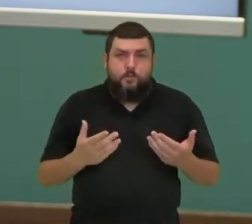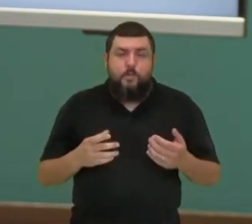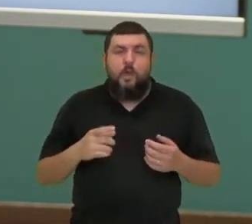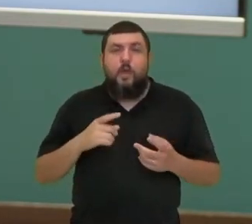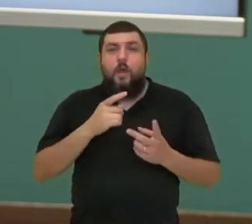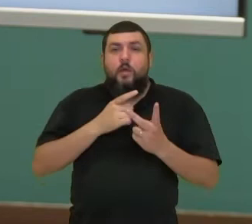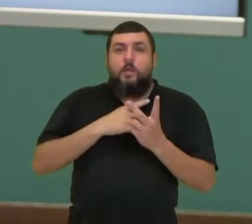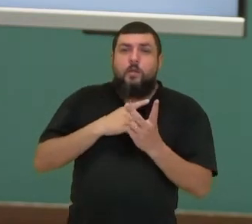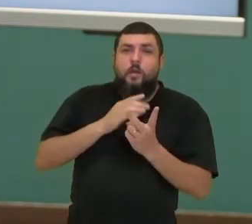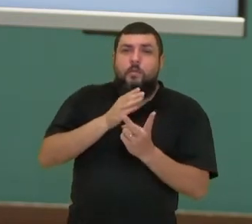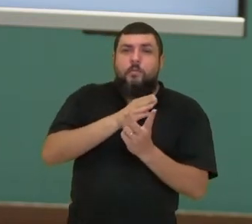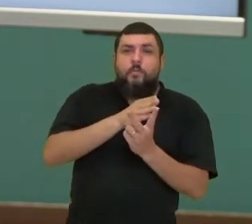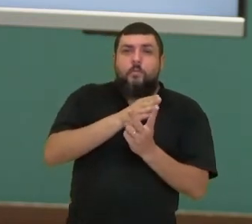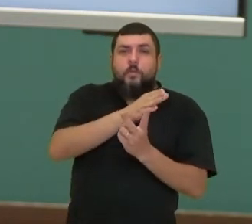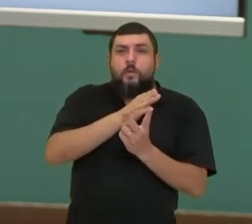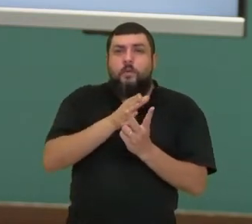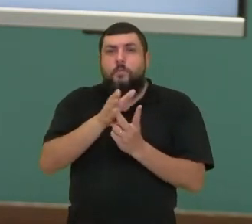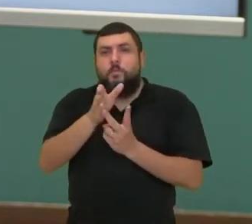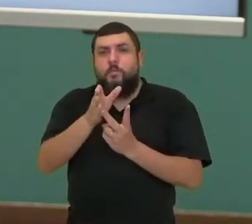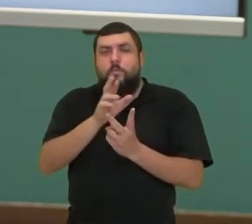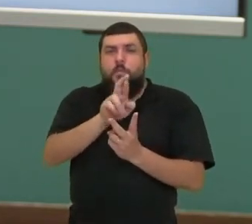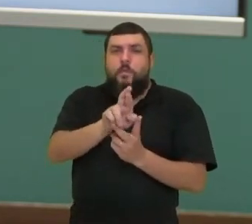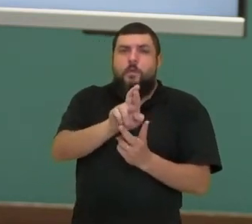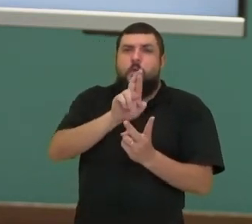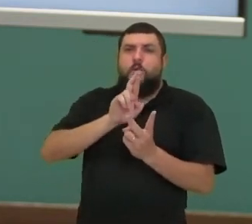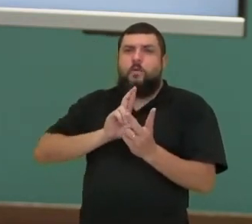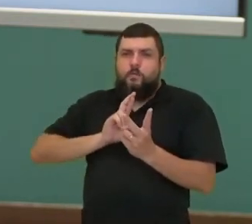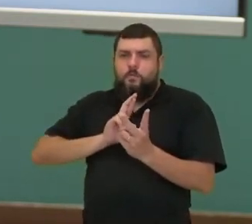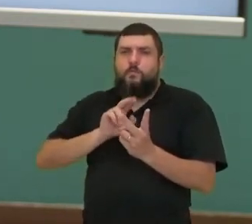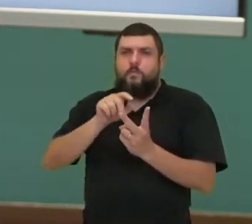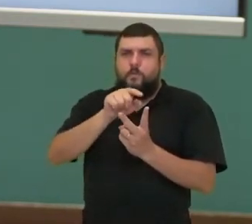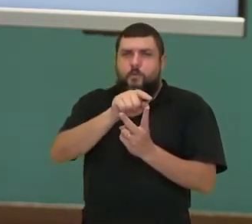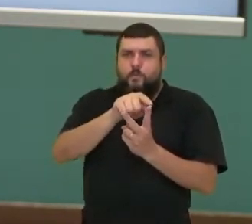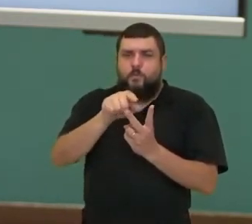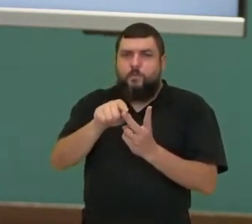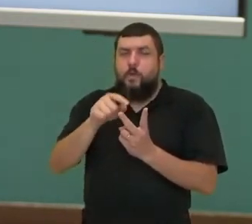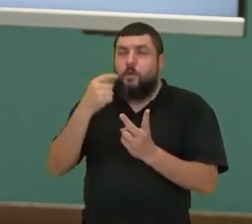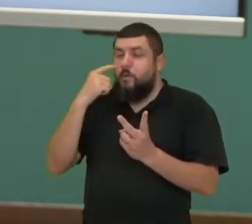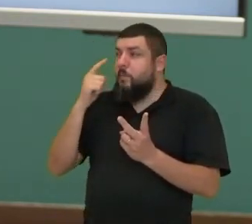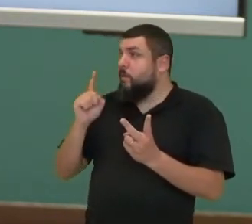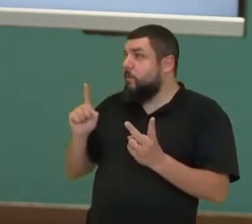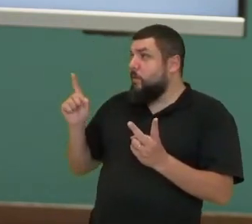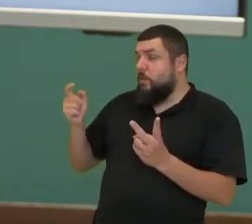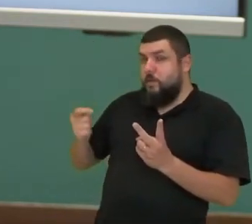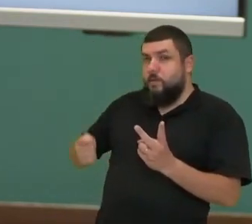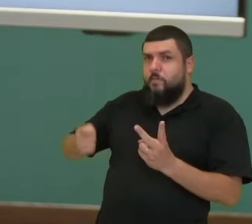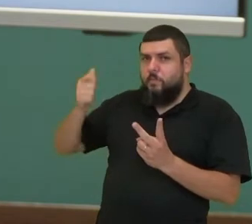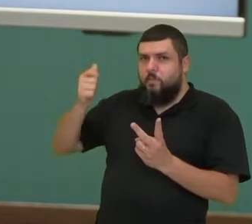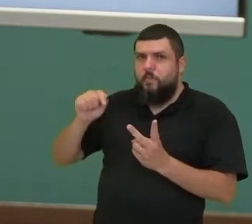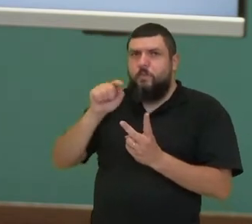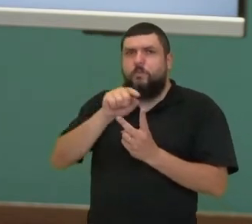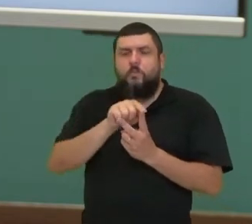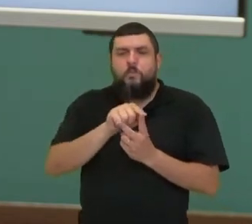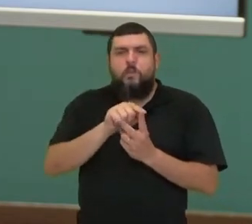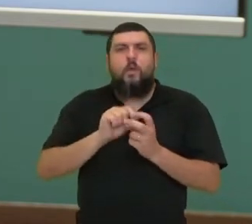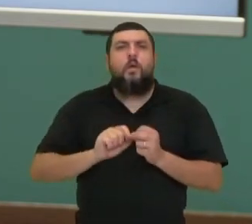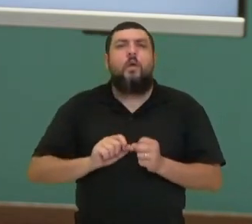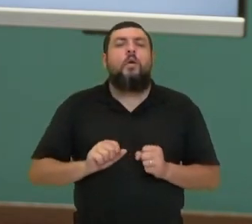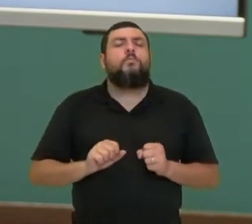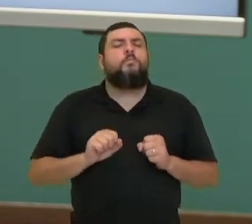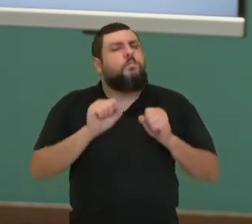dois resultados apenas, possíveis resultados aqui para essa moeda, eu posso dizer que